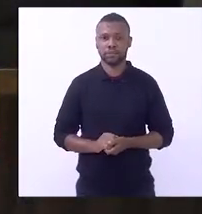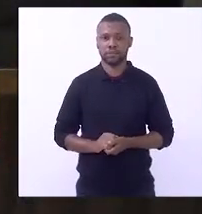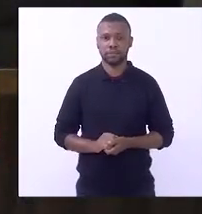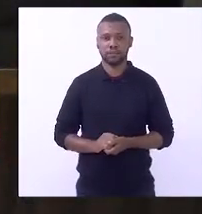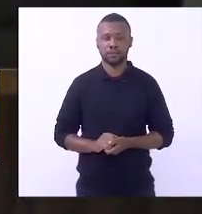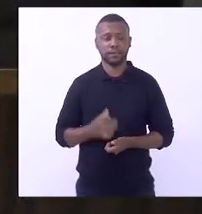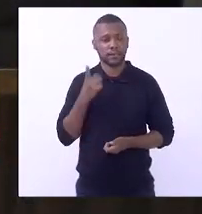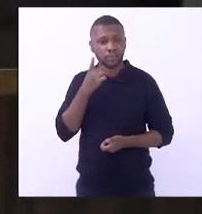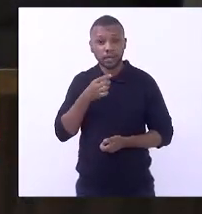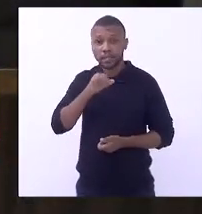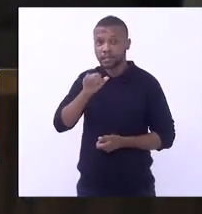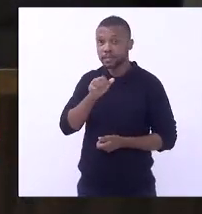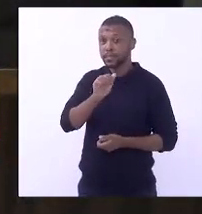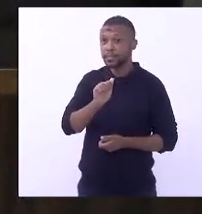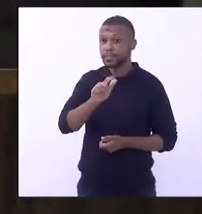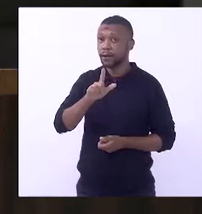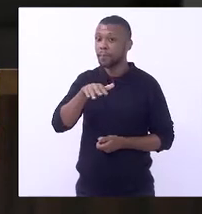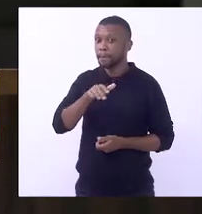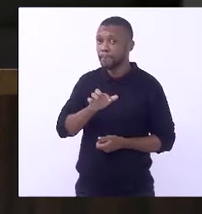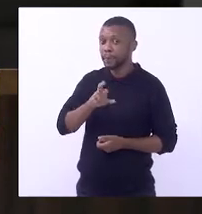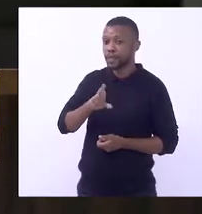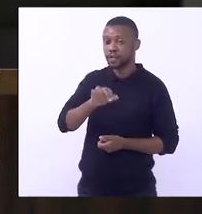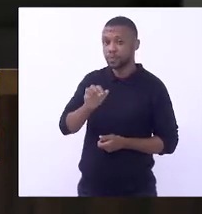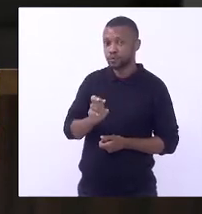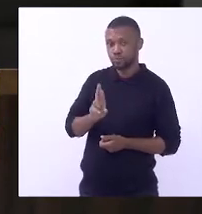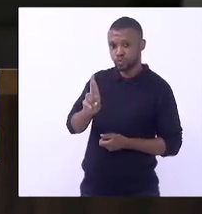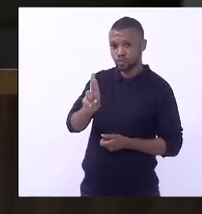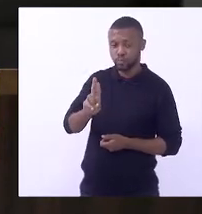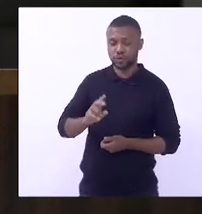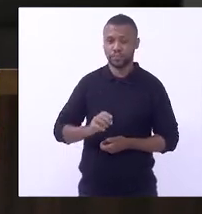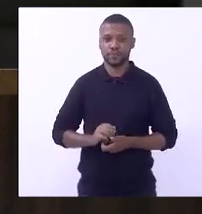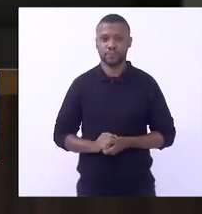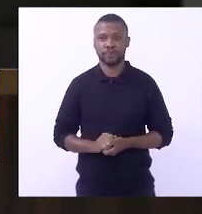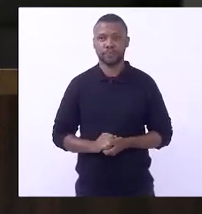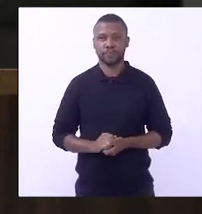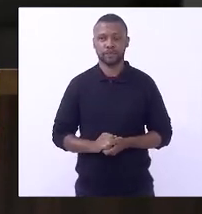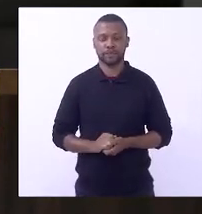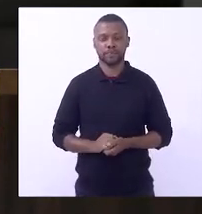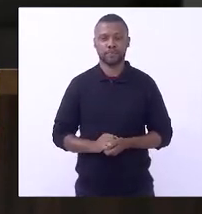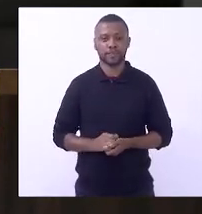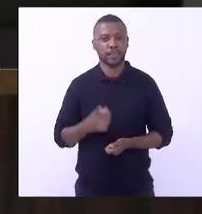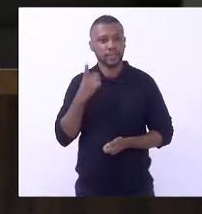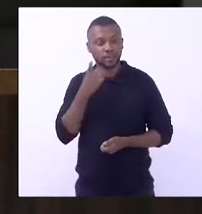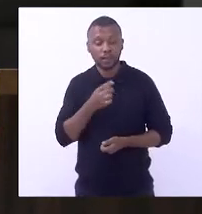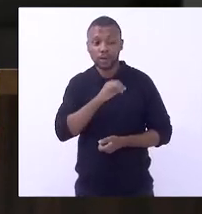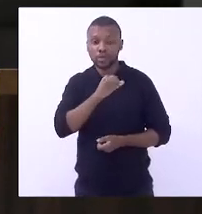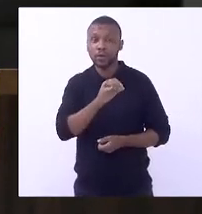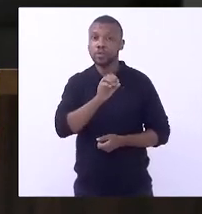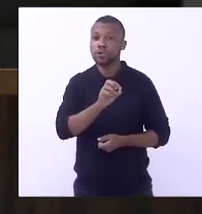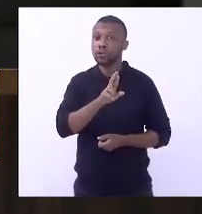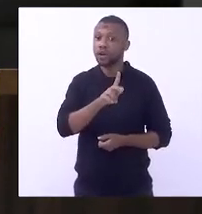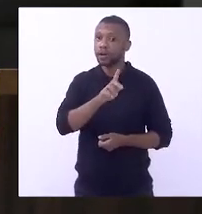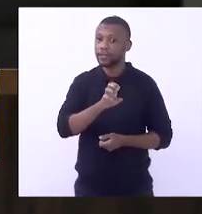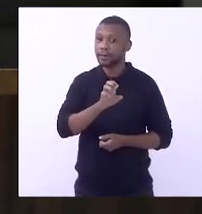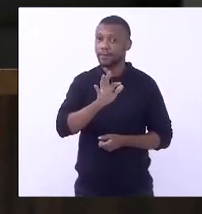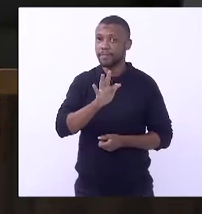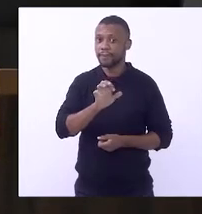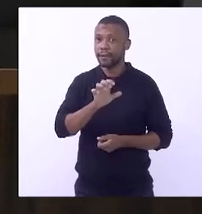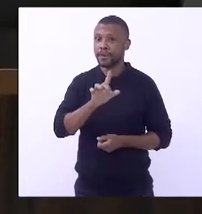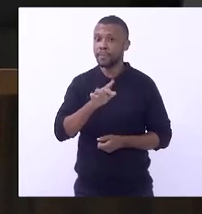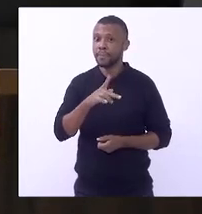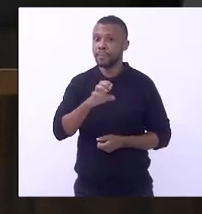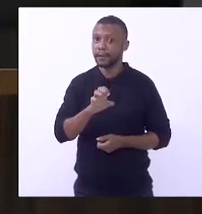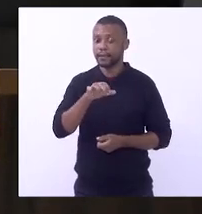deputado Jalmir Júnior, deputado Jalmir Júnior, deputado Jorge Felipe Neto,